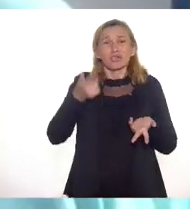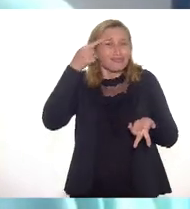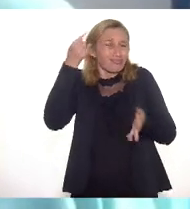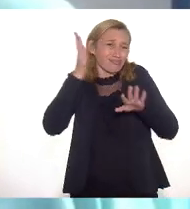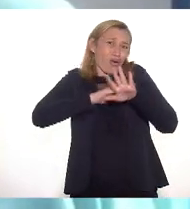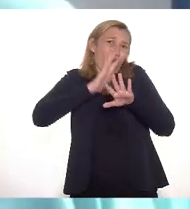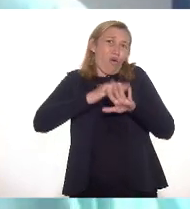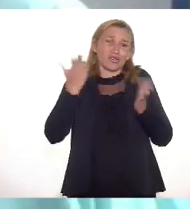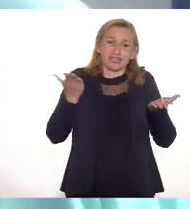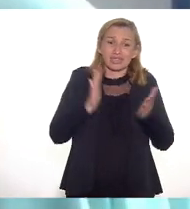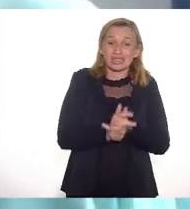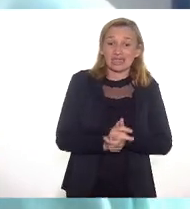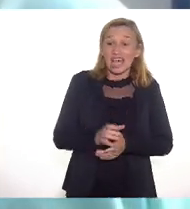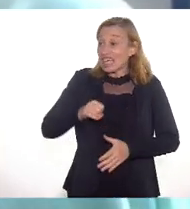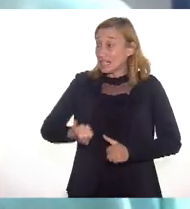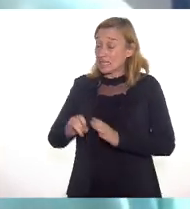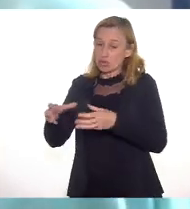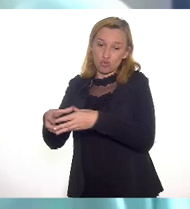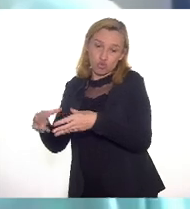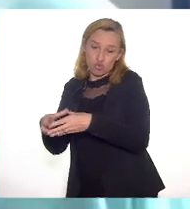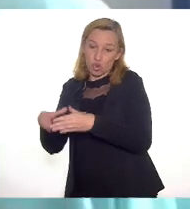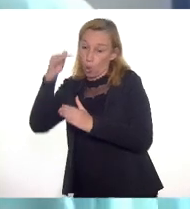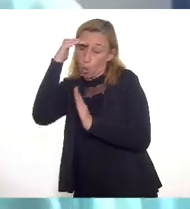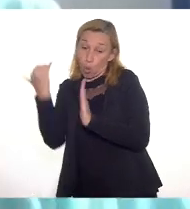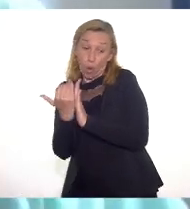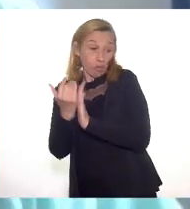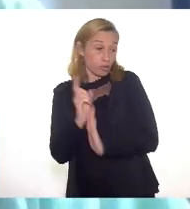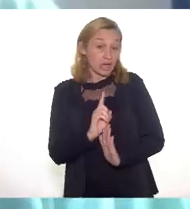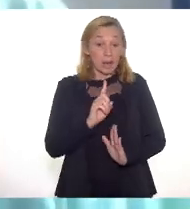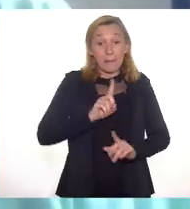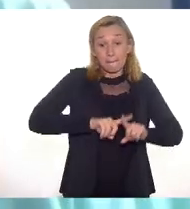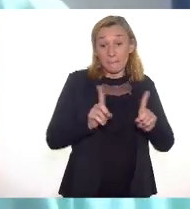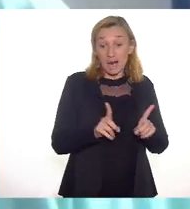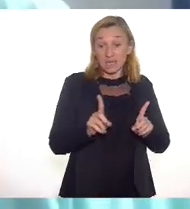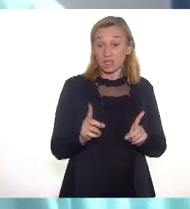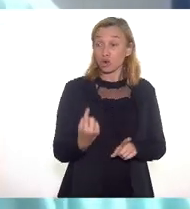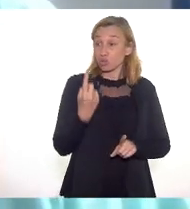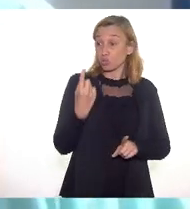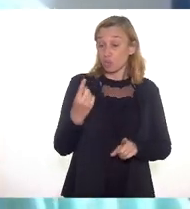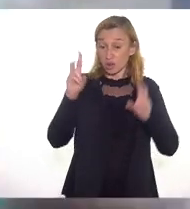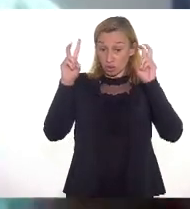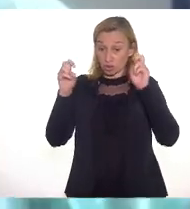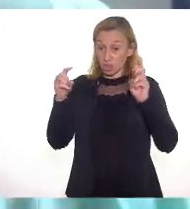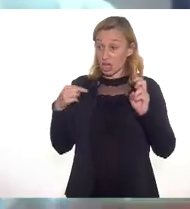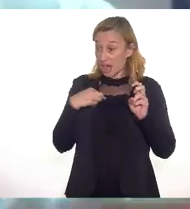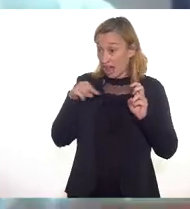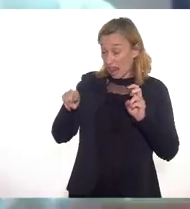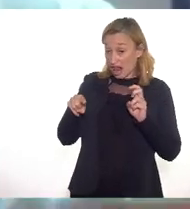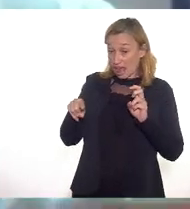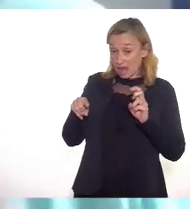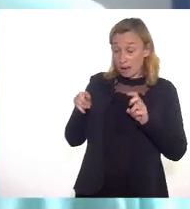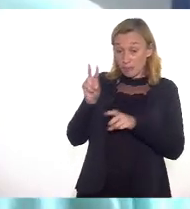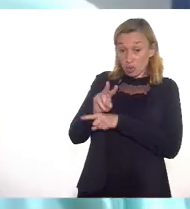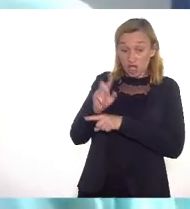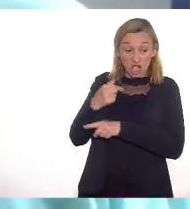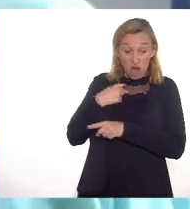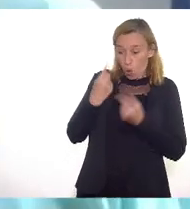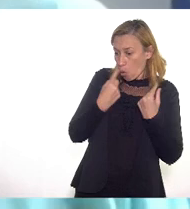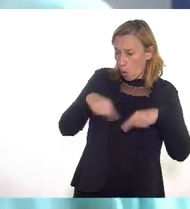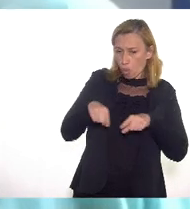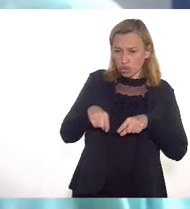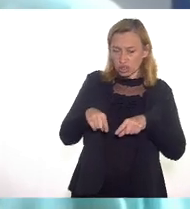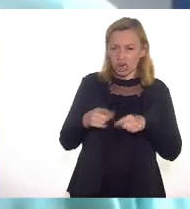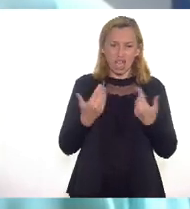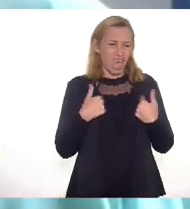ideológica. Tipo assim, se uma entidade cumpre, mas uma das teses que ela defende eu sou contra, mesmo sendo favorável a outras, eu